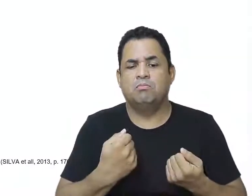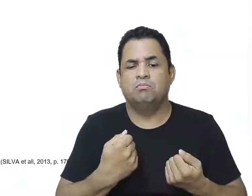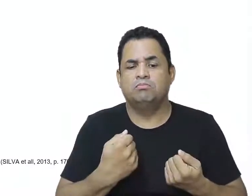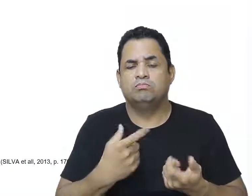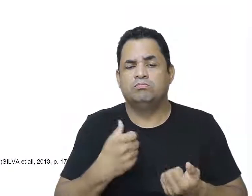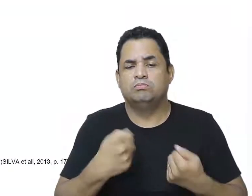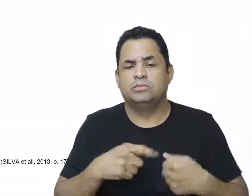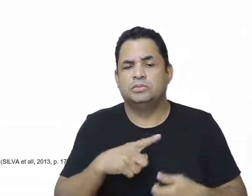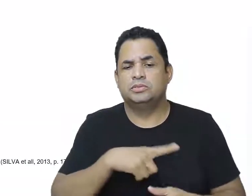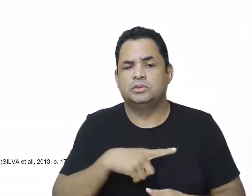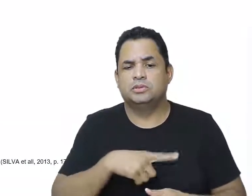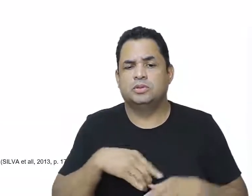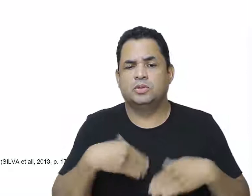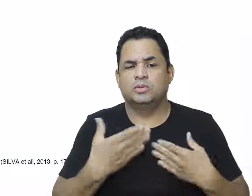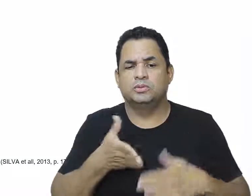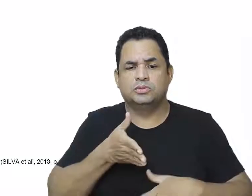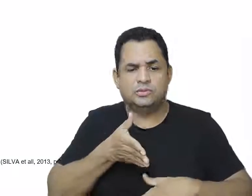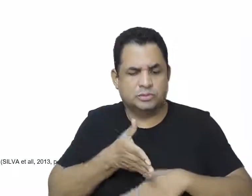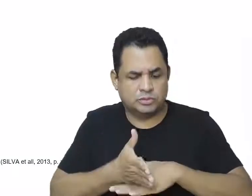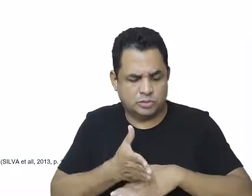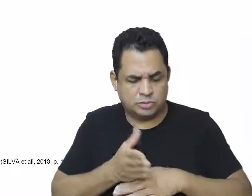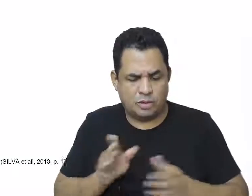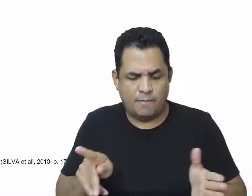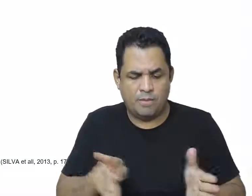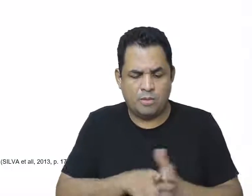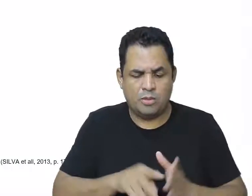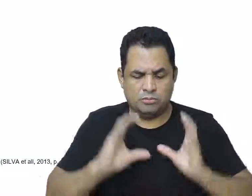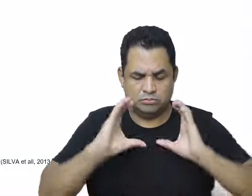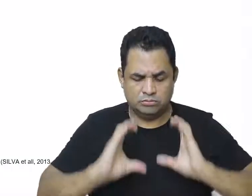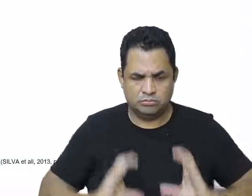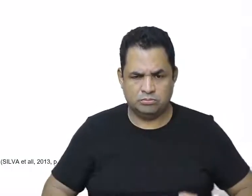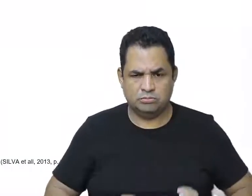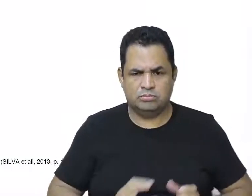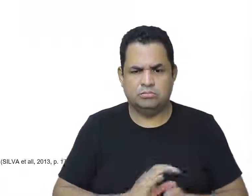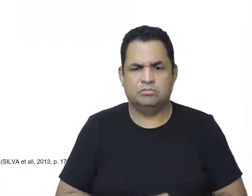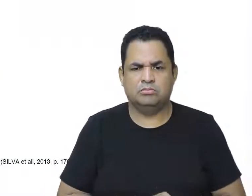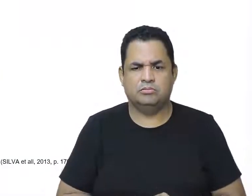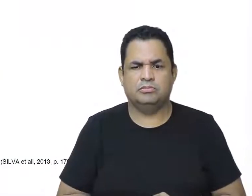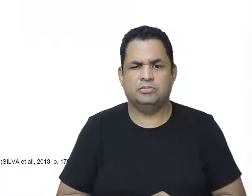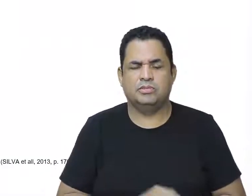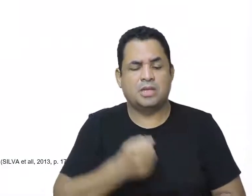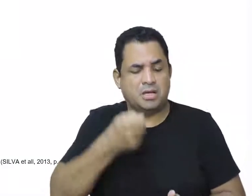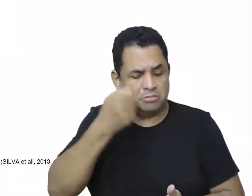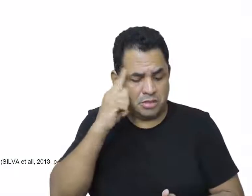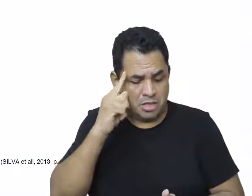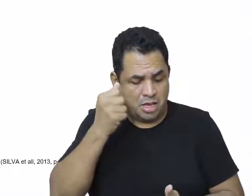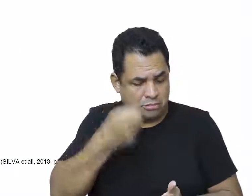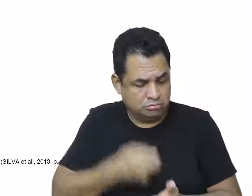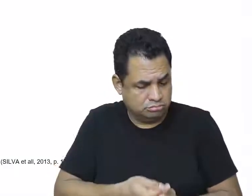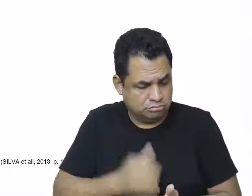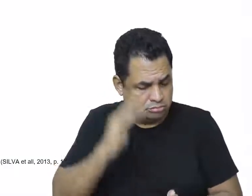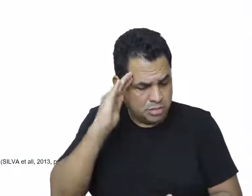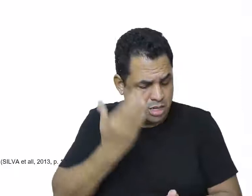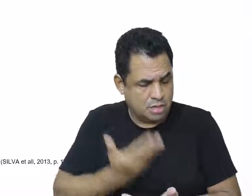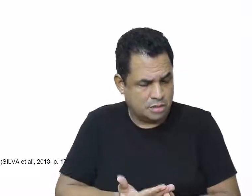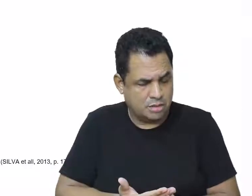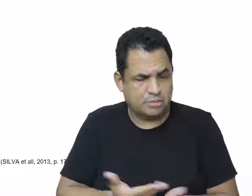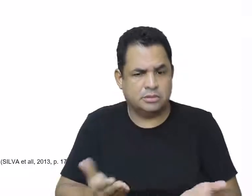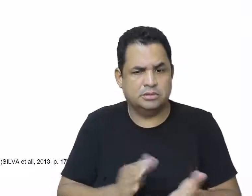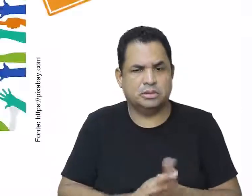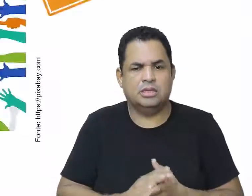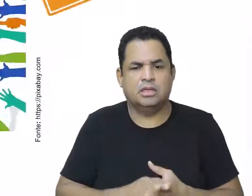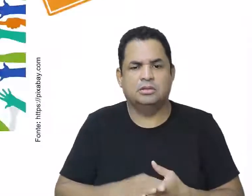fosse diretamente exercida pelos cidadãos, ou seja, ele era defensor da democracia direta.